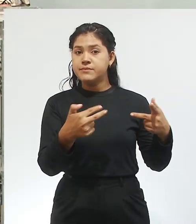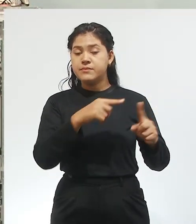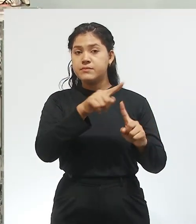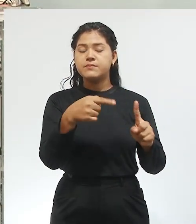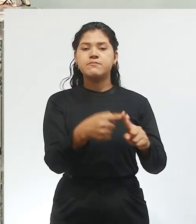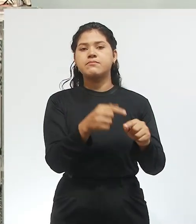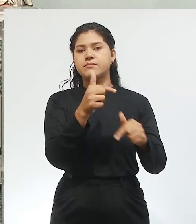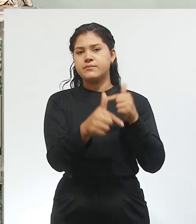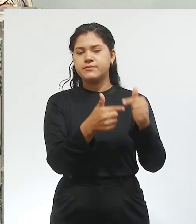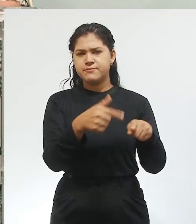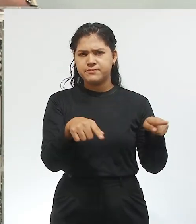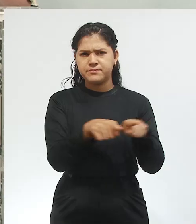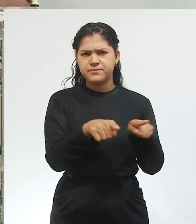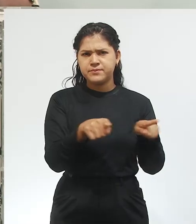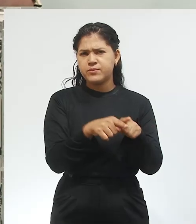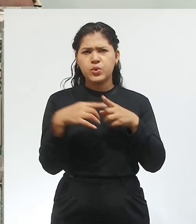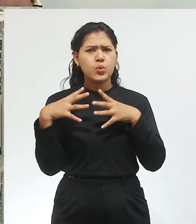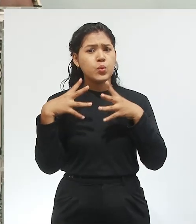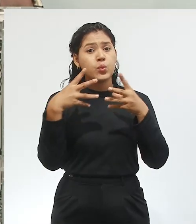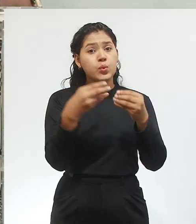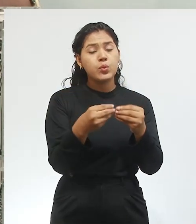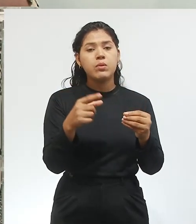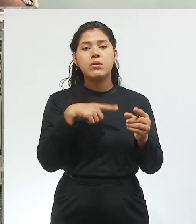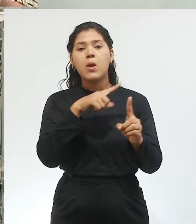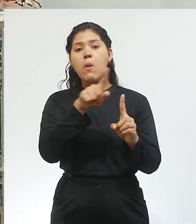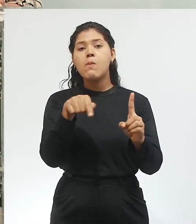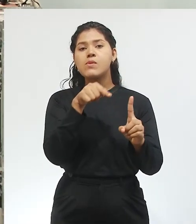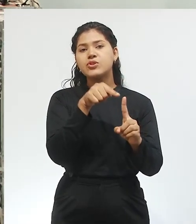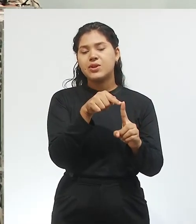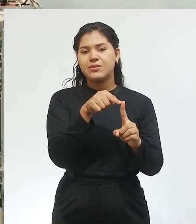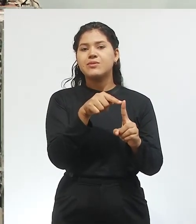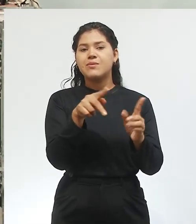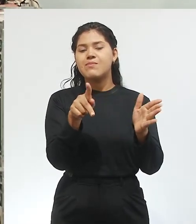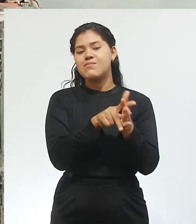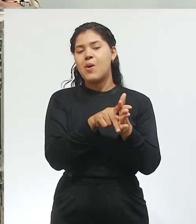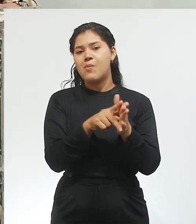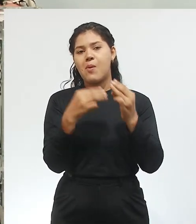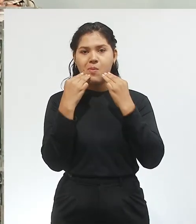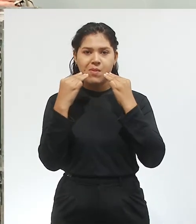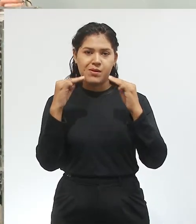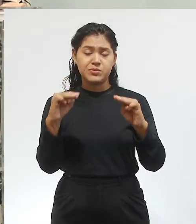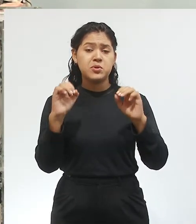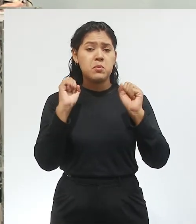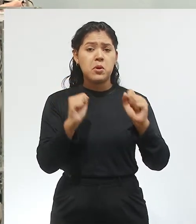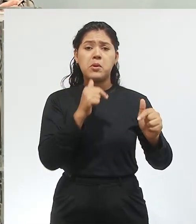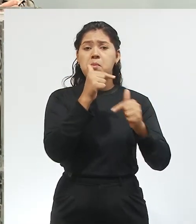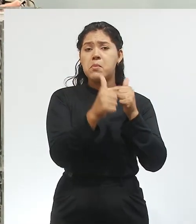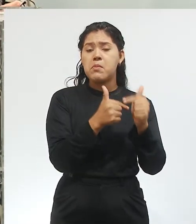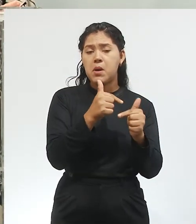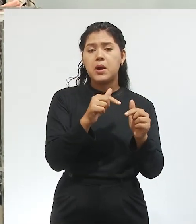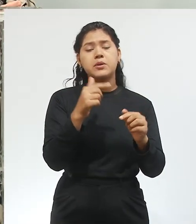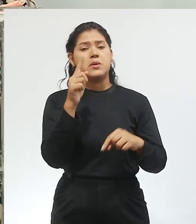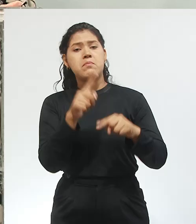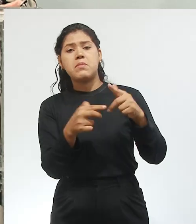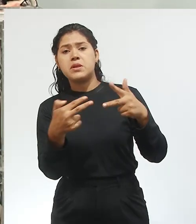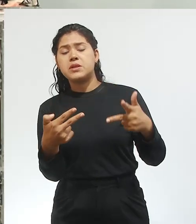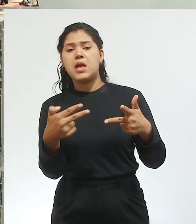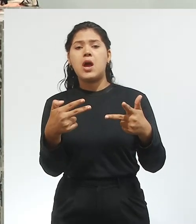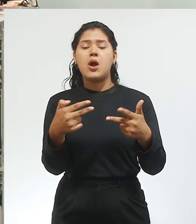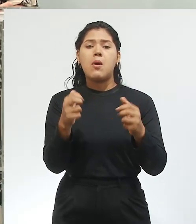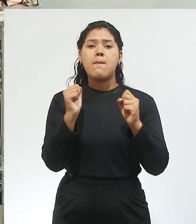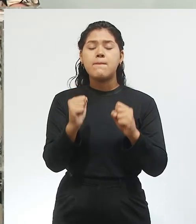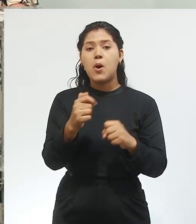e serviço. É tudo que é objeto do plano de marketing, né? Então, pode ser um produto, pode ser um